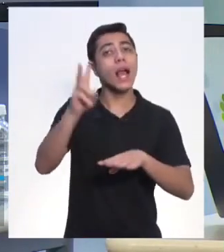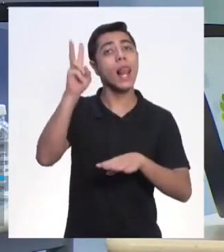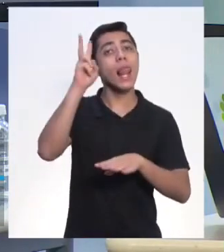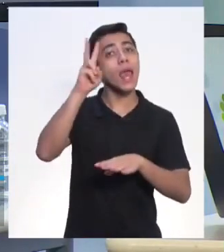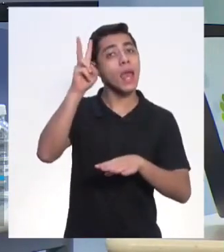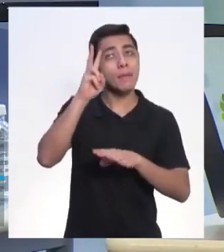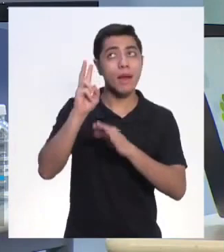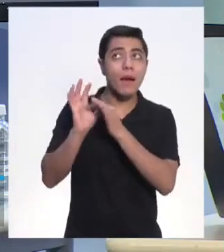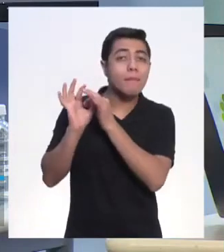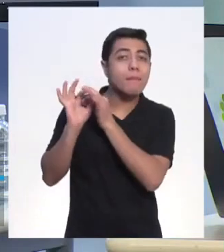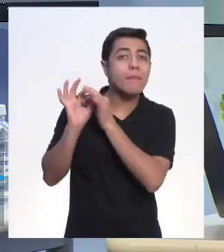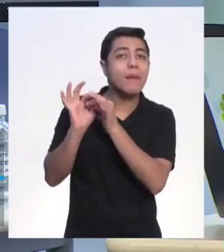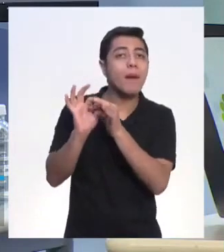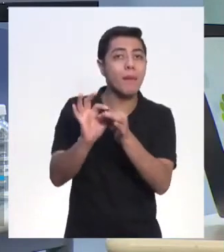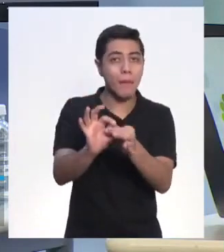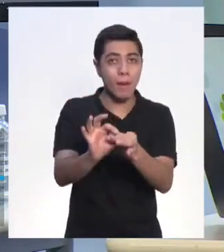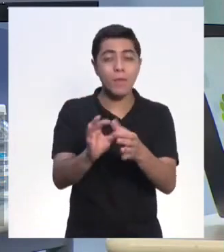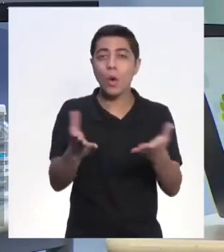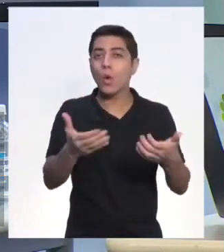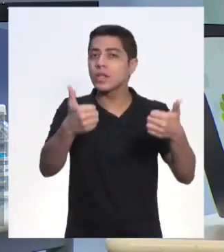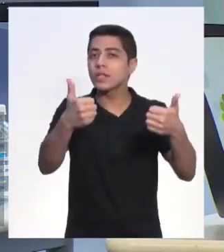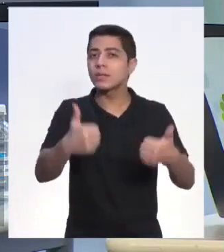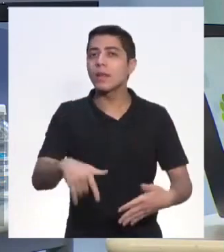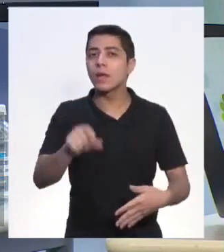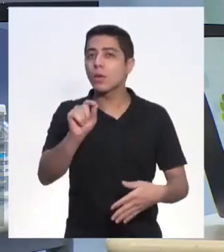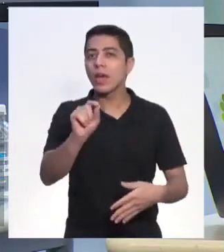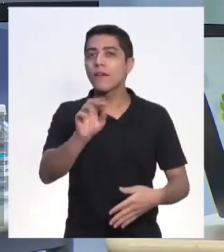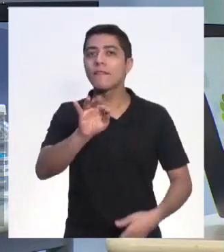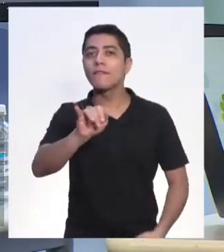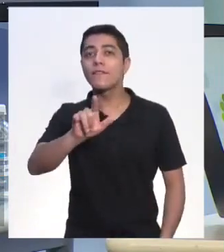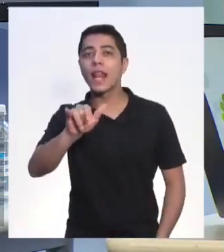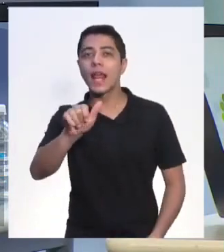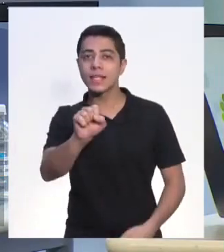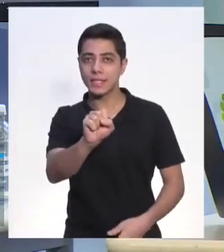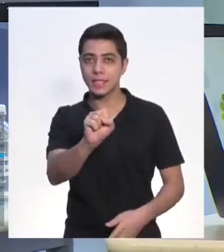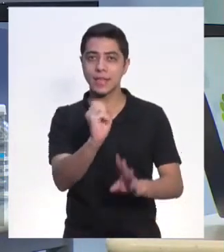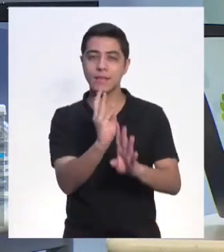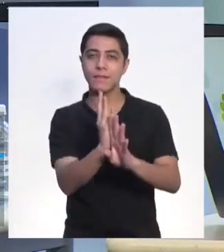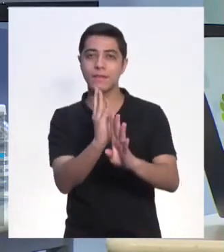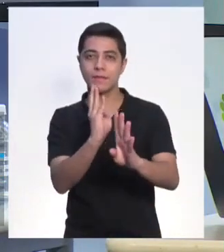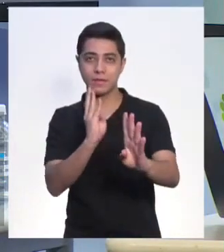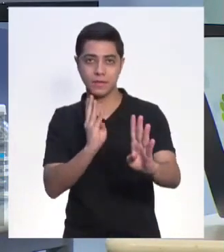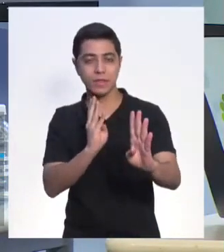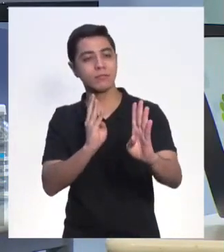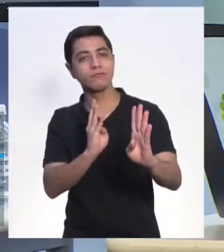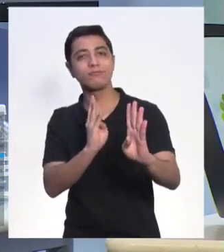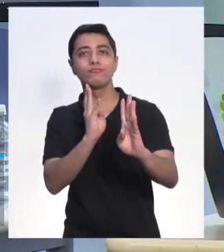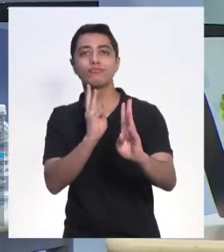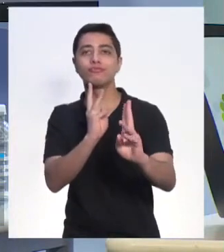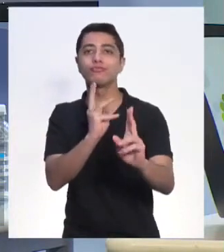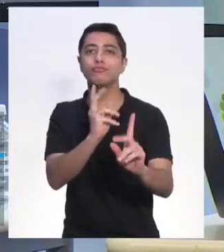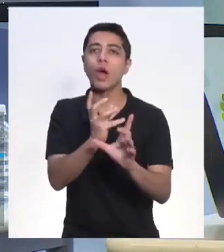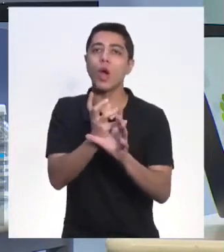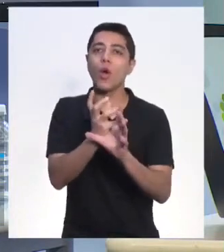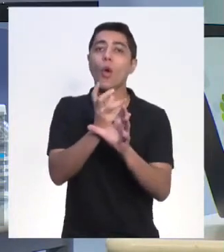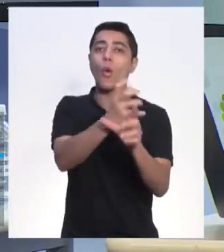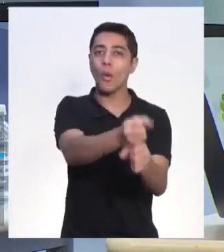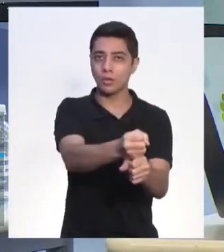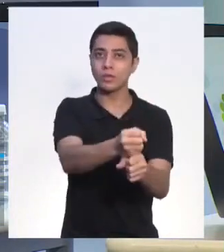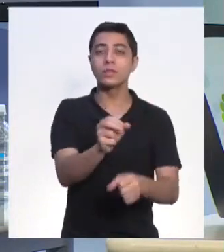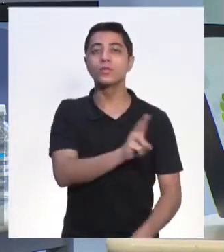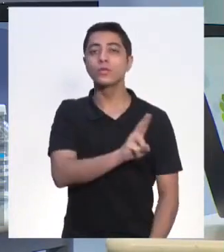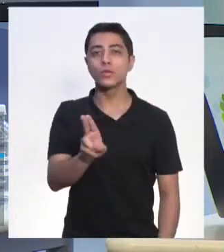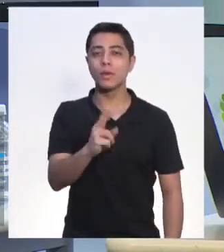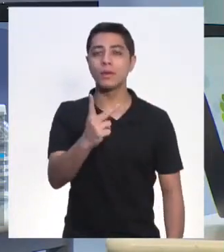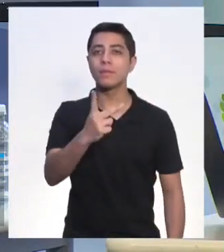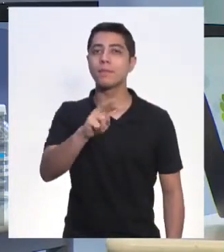ver a formação de filas sem elementos repetidos, que é a continuação do cálculo de probabilidades.